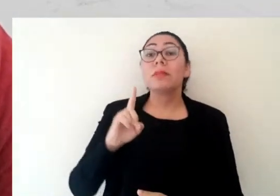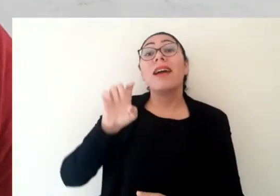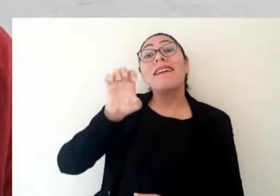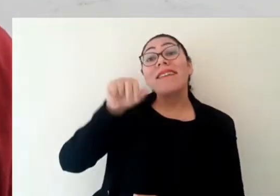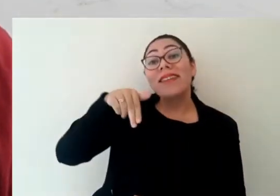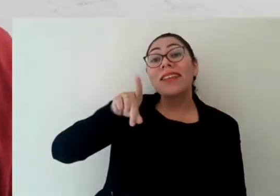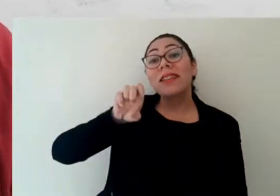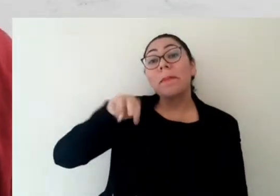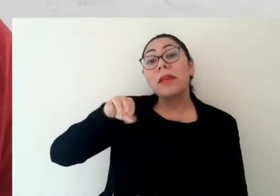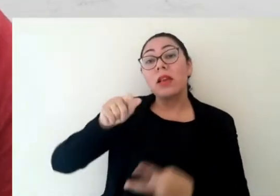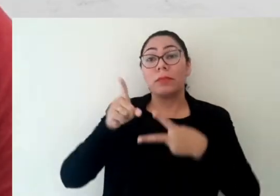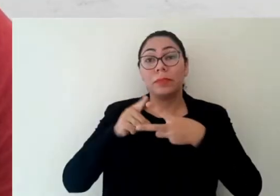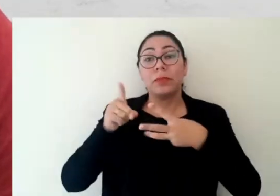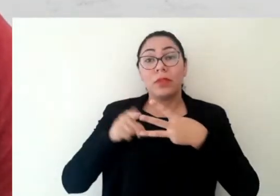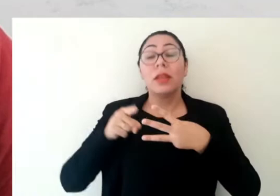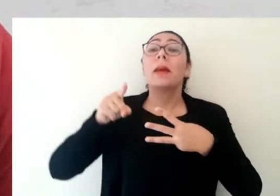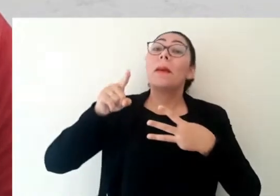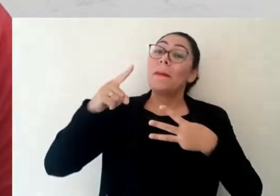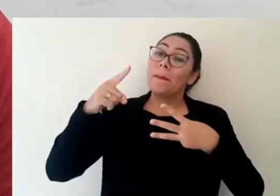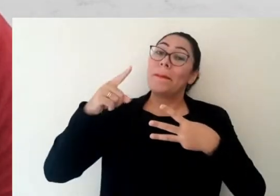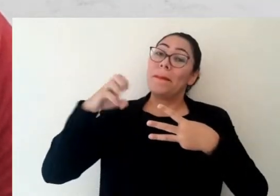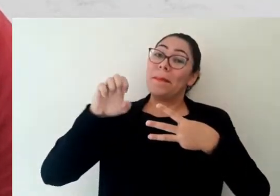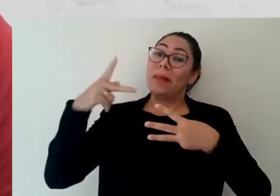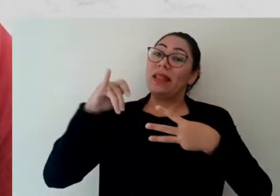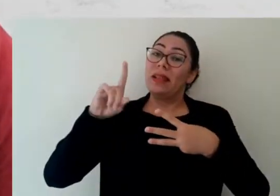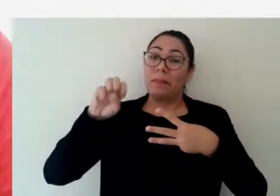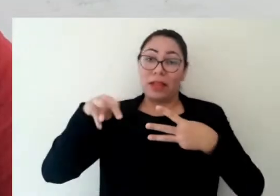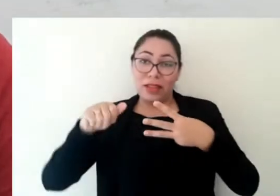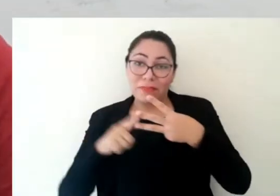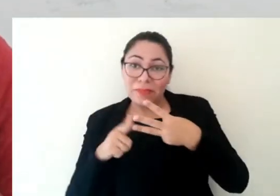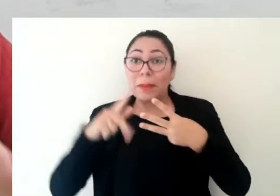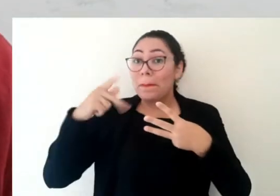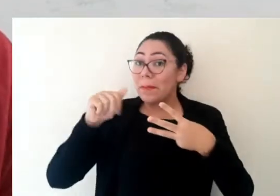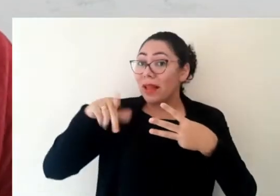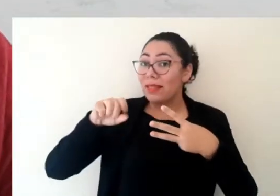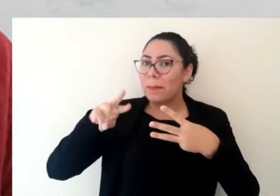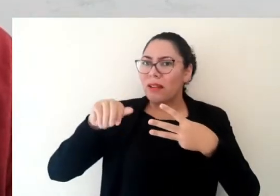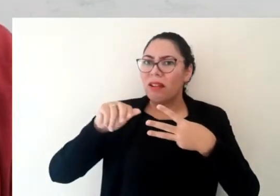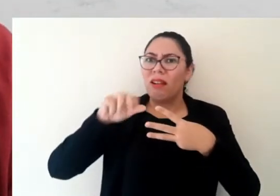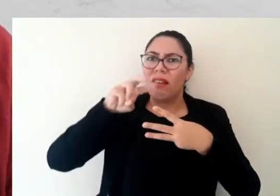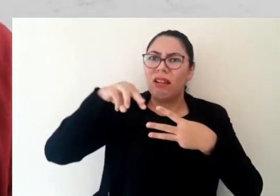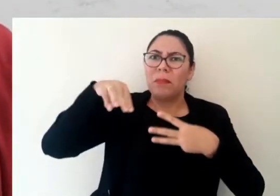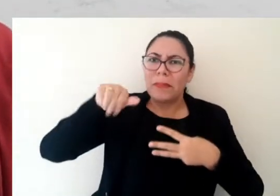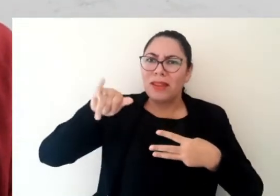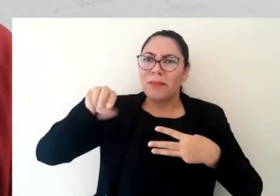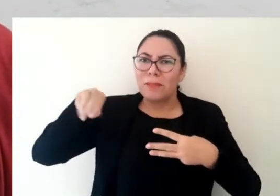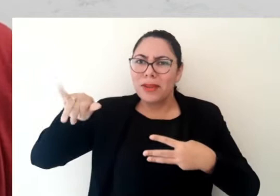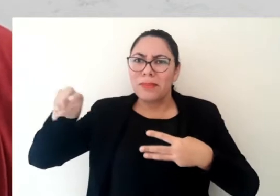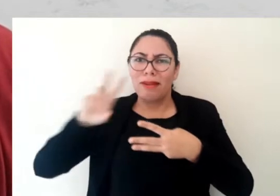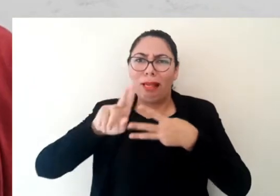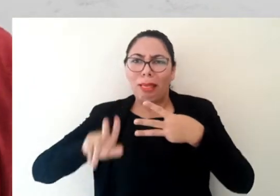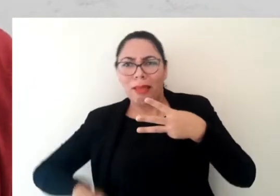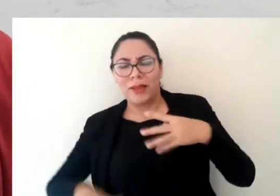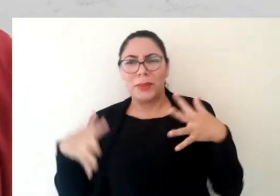endemia, epidemia, pandemia, gatomia, é tanto mia, né? A gente se perde aí nessa quantidade de palavras. E eu estou